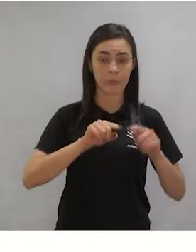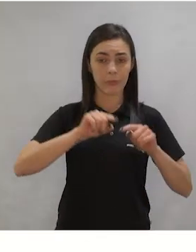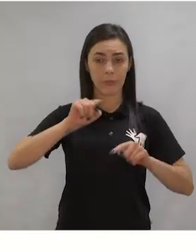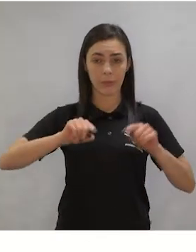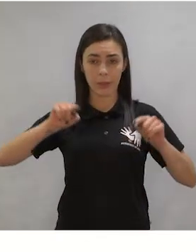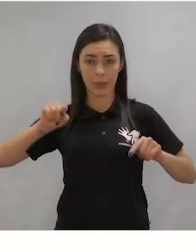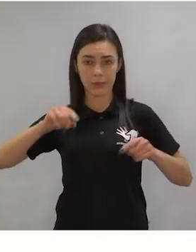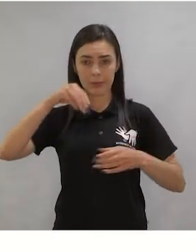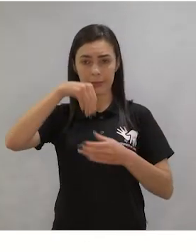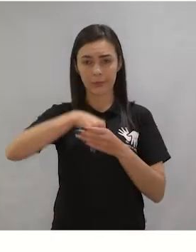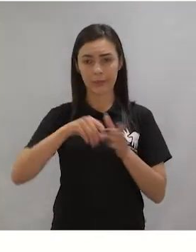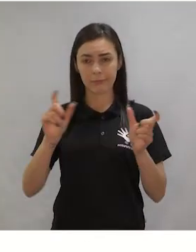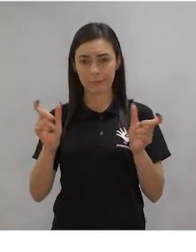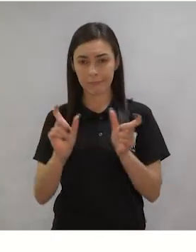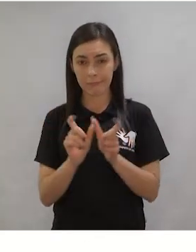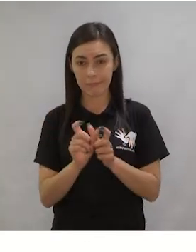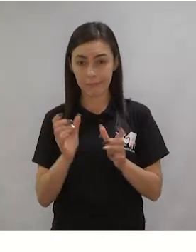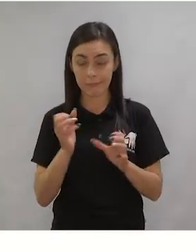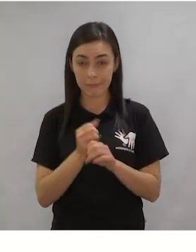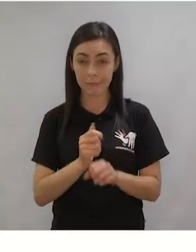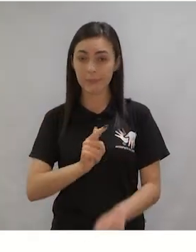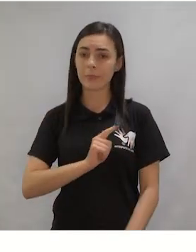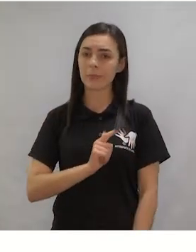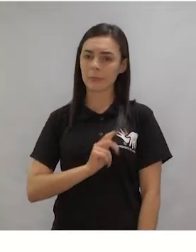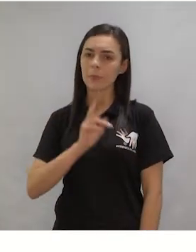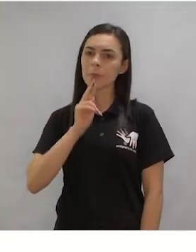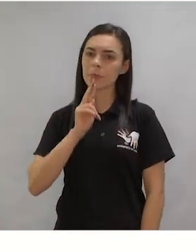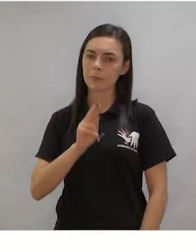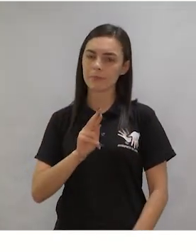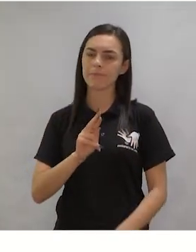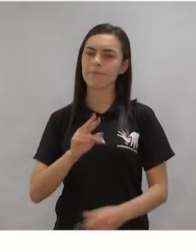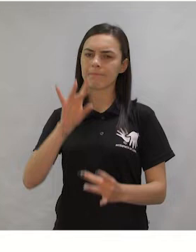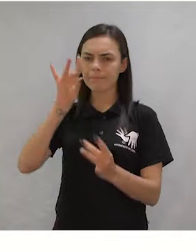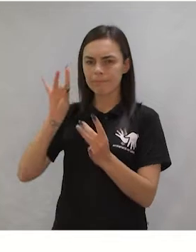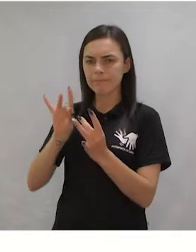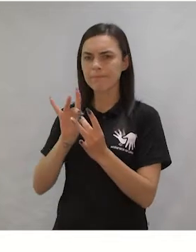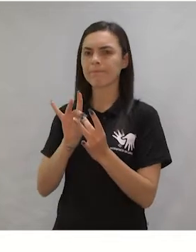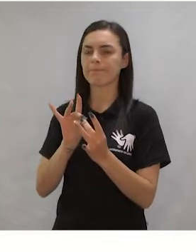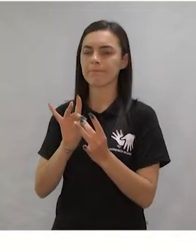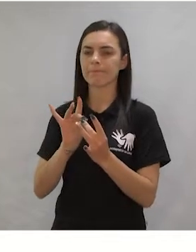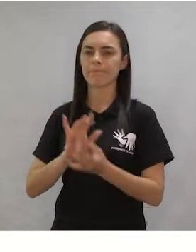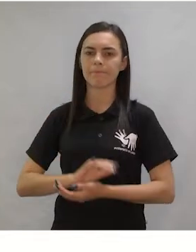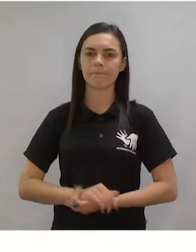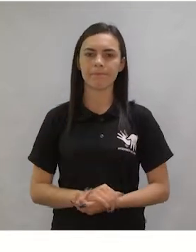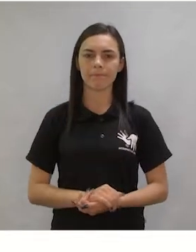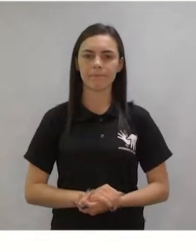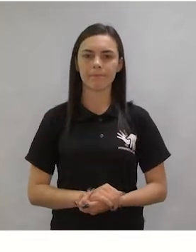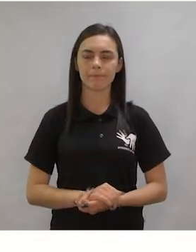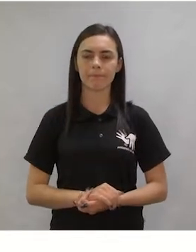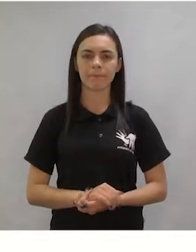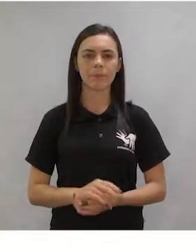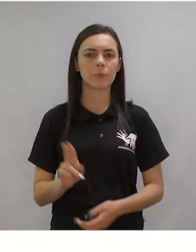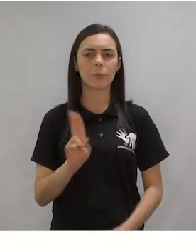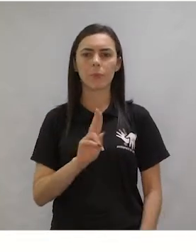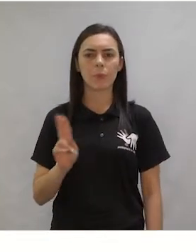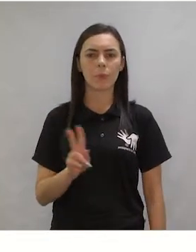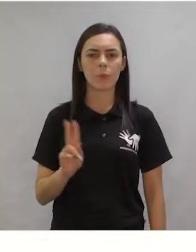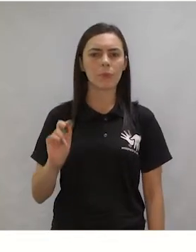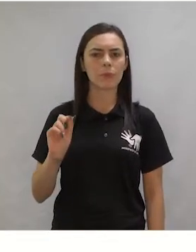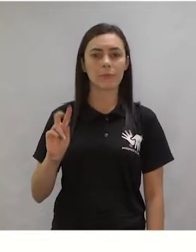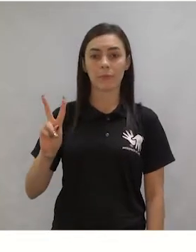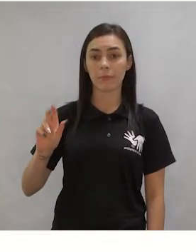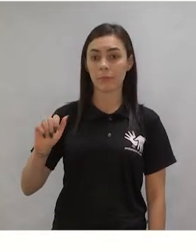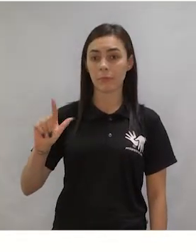uma expressão algébrica, encontramos um valor específico para a expressão algébrica, o qual